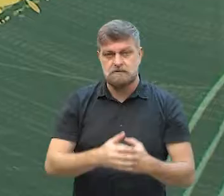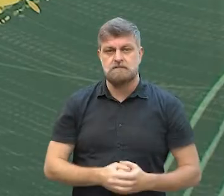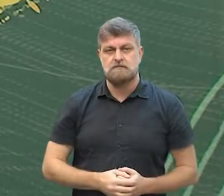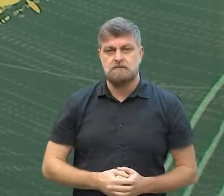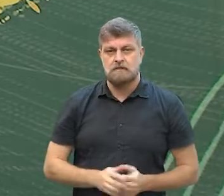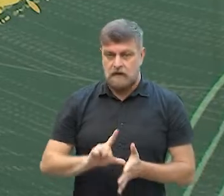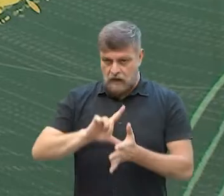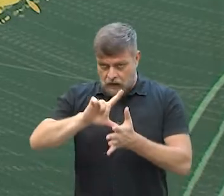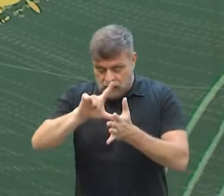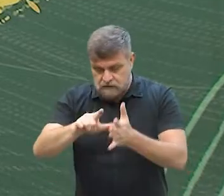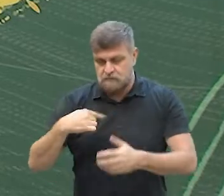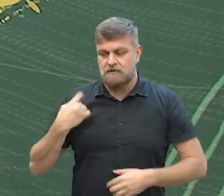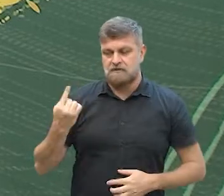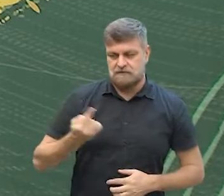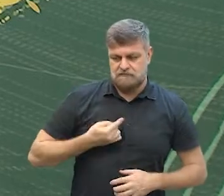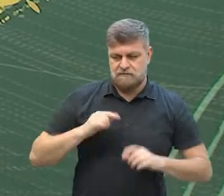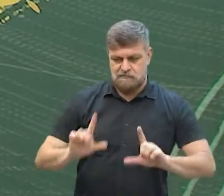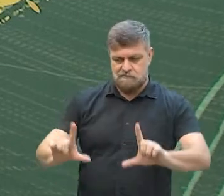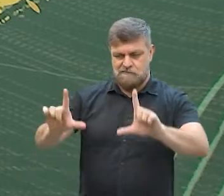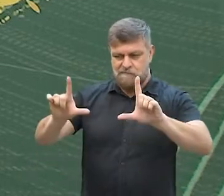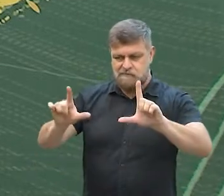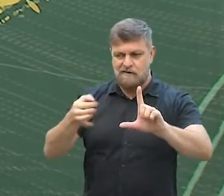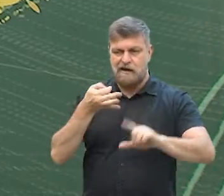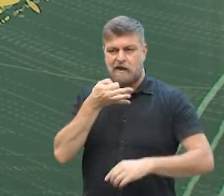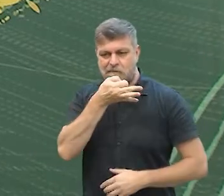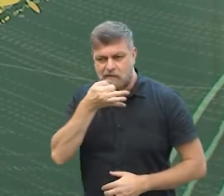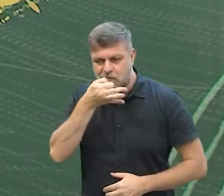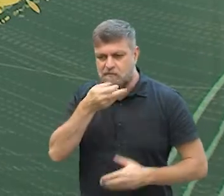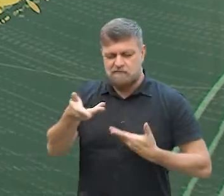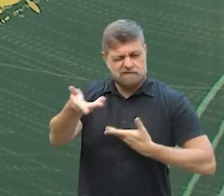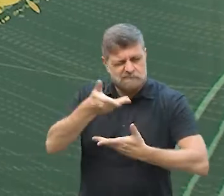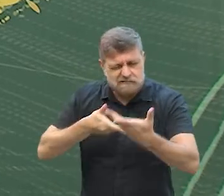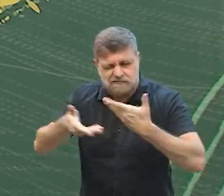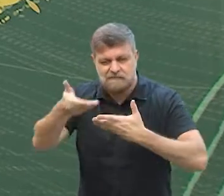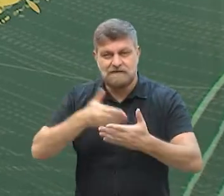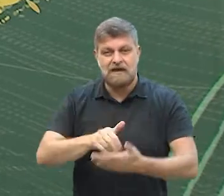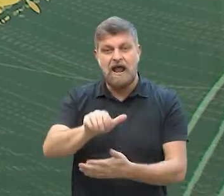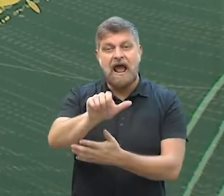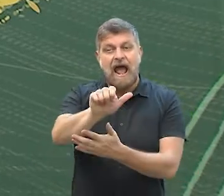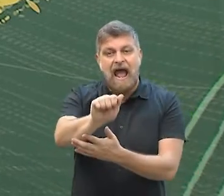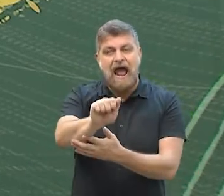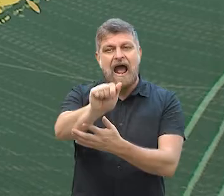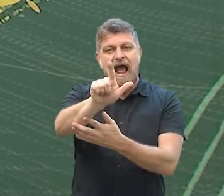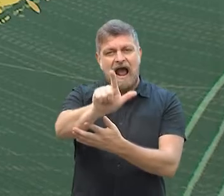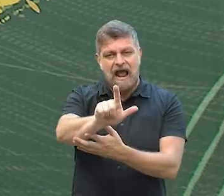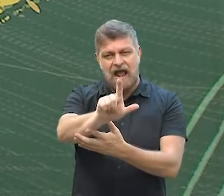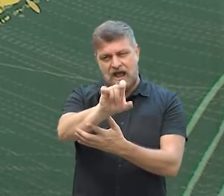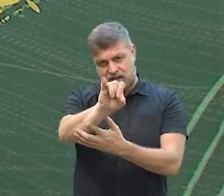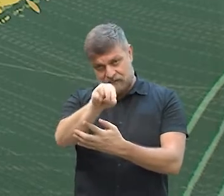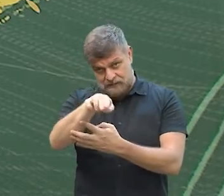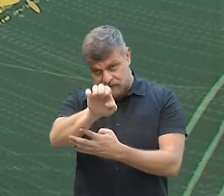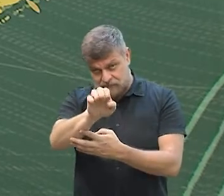gente inclusive depois vai conversar também um pouquinho com a Aline, né, para ela também falar, ou,